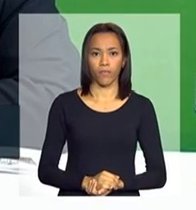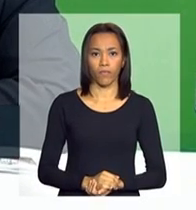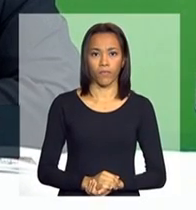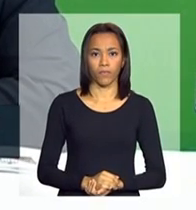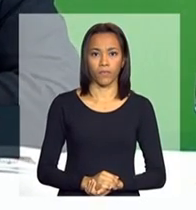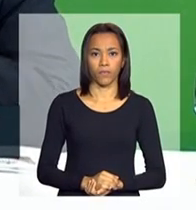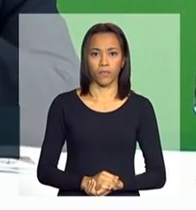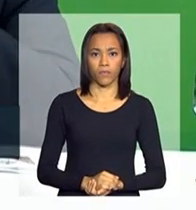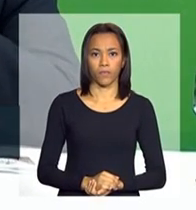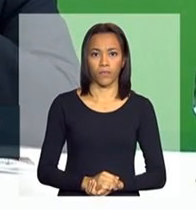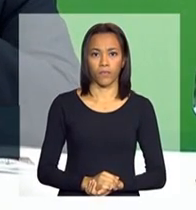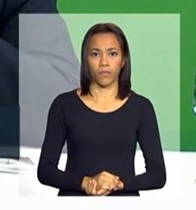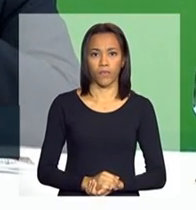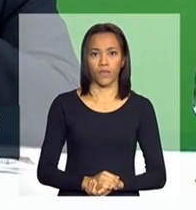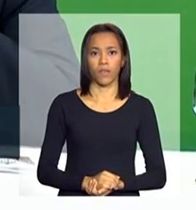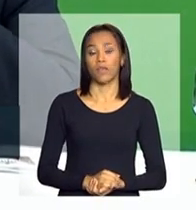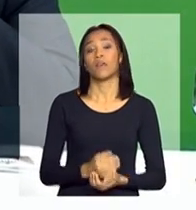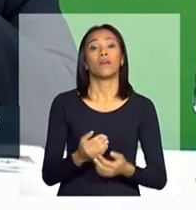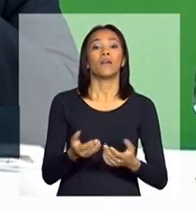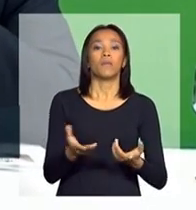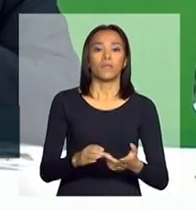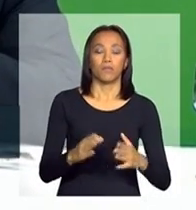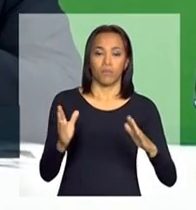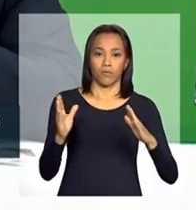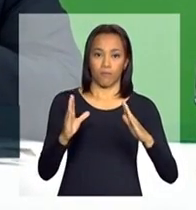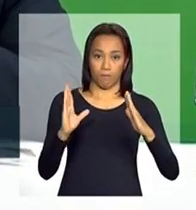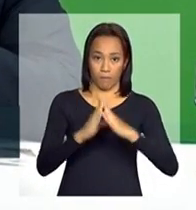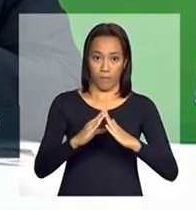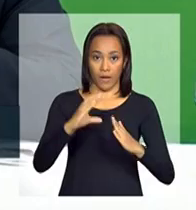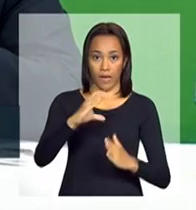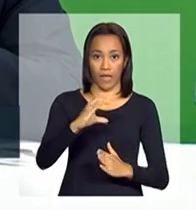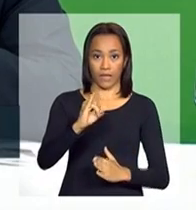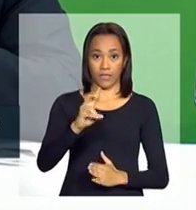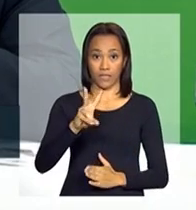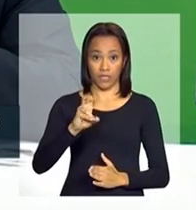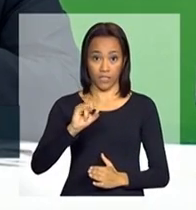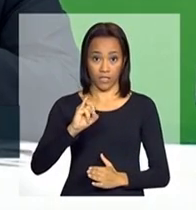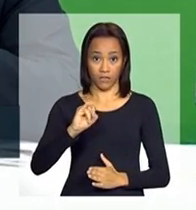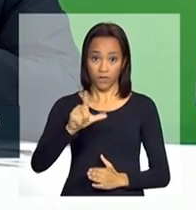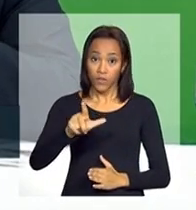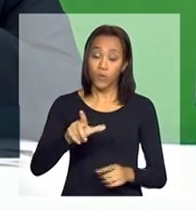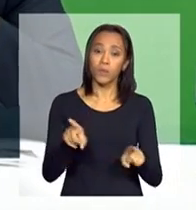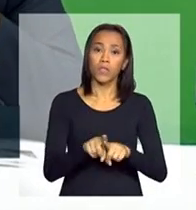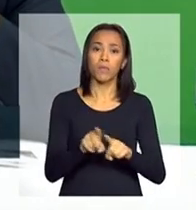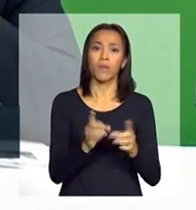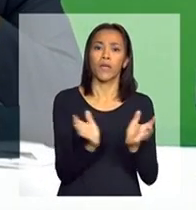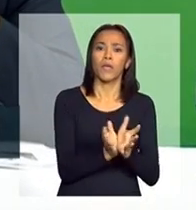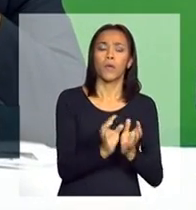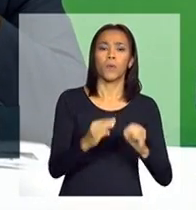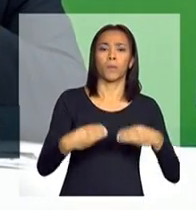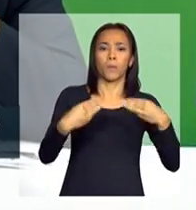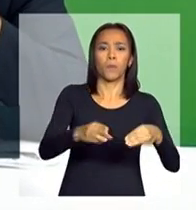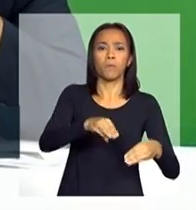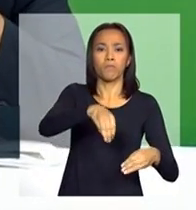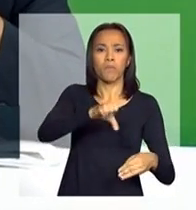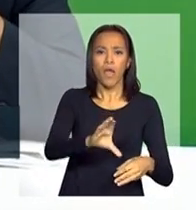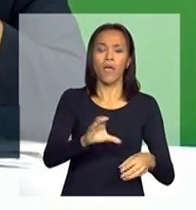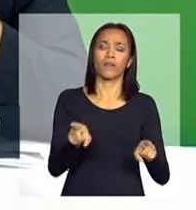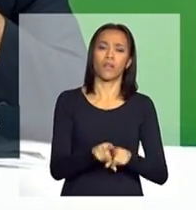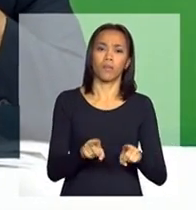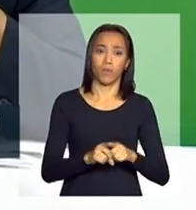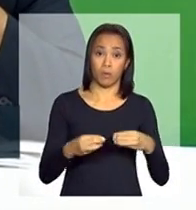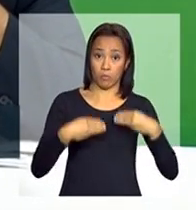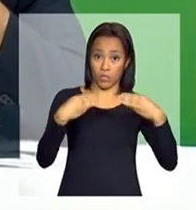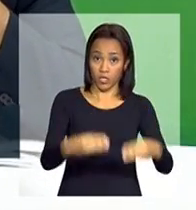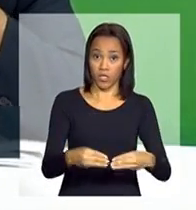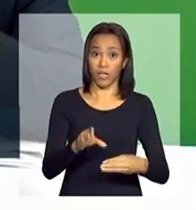aprovados Casa Civil Ministério da Ciência Tecnologia e educação eh Ministério da Ciência e Tecnologia